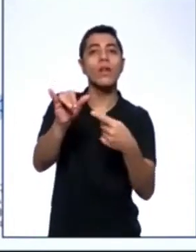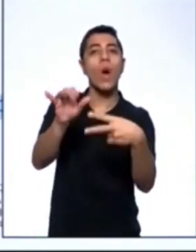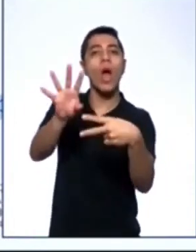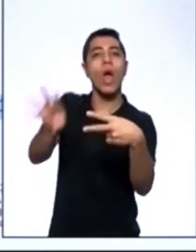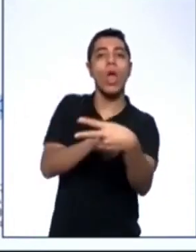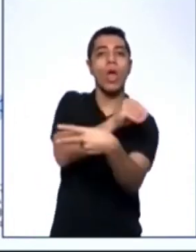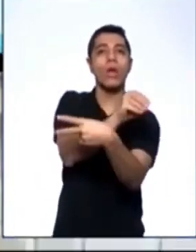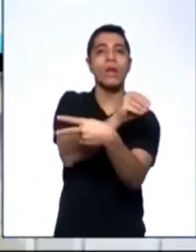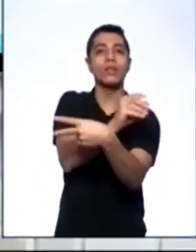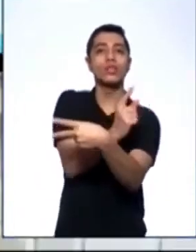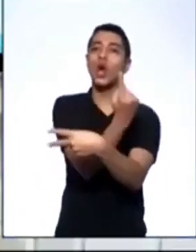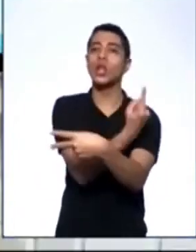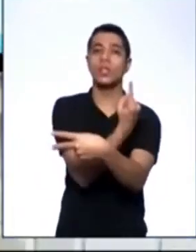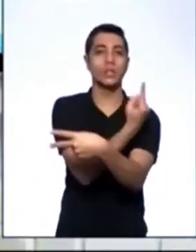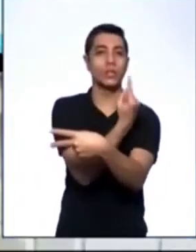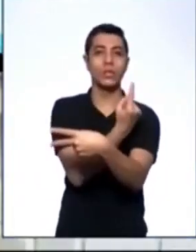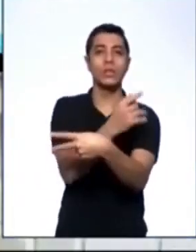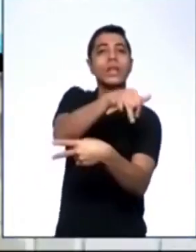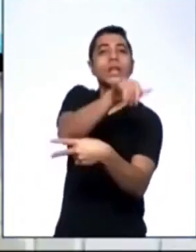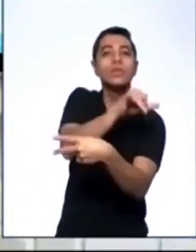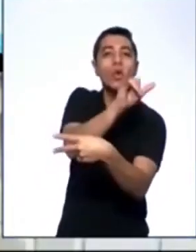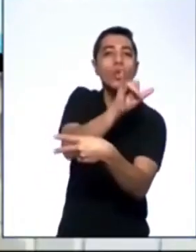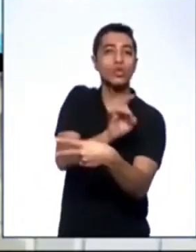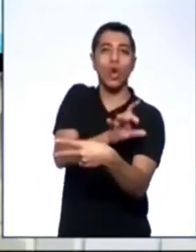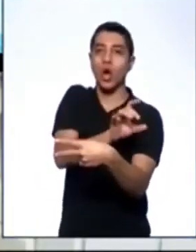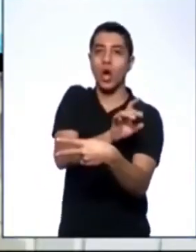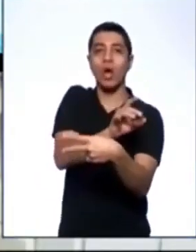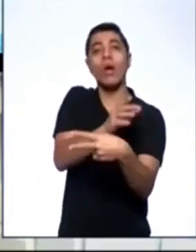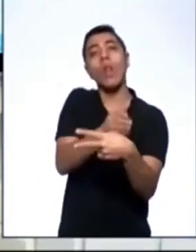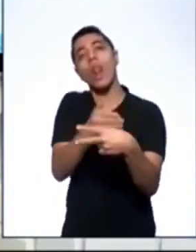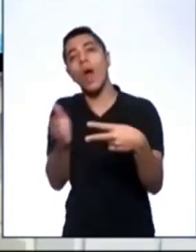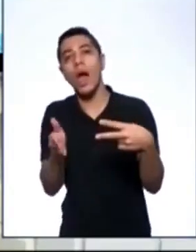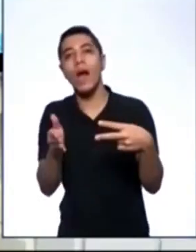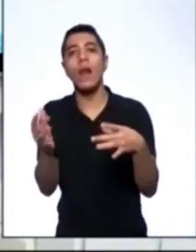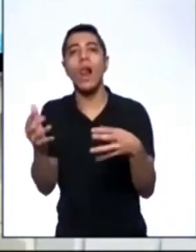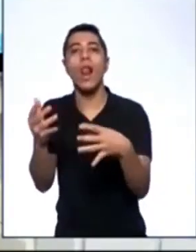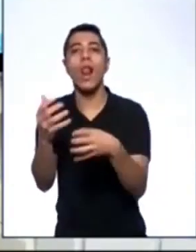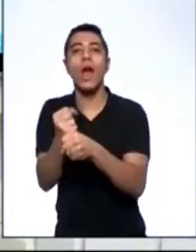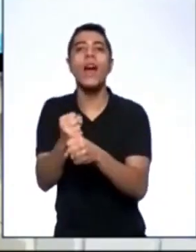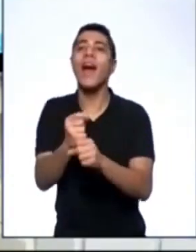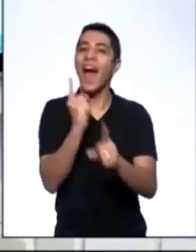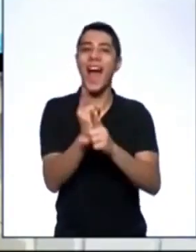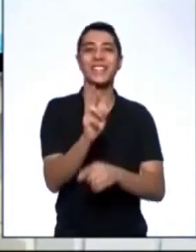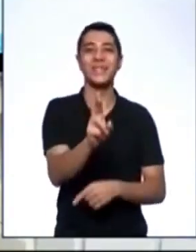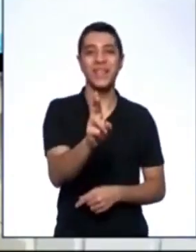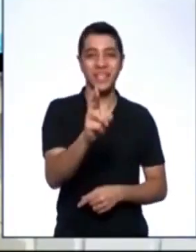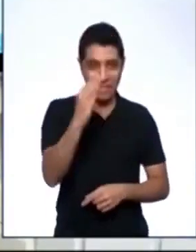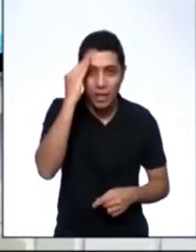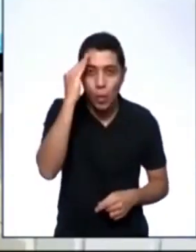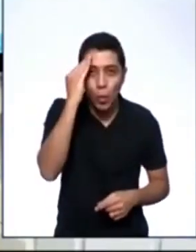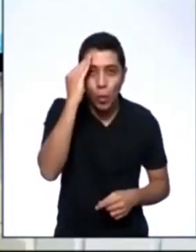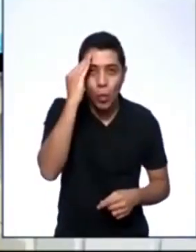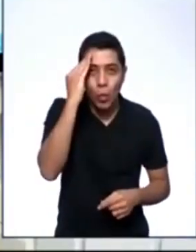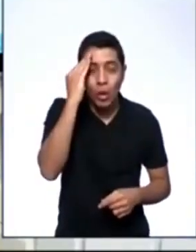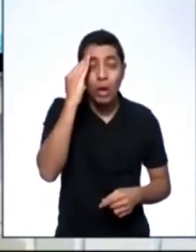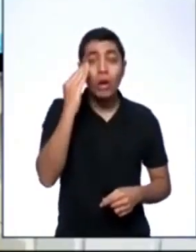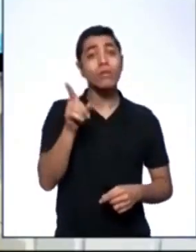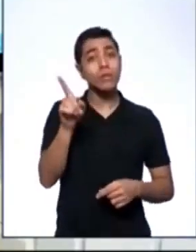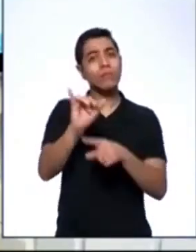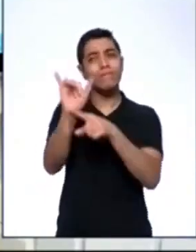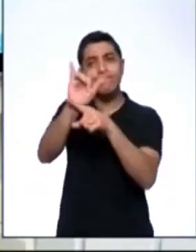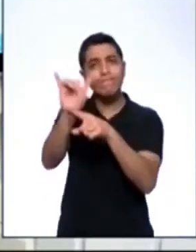gostou não olha o Y não deu meu a resposta bem rápido não esse estilo de